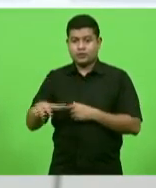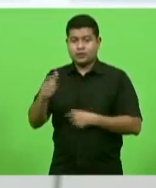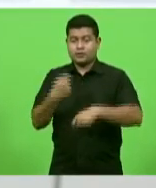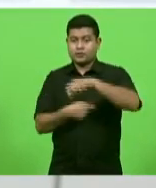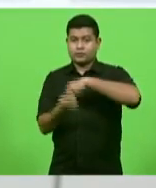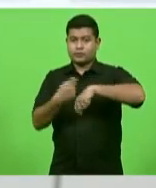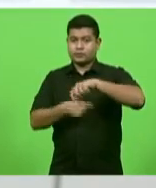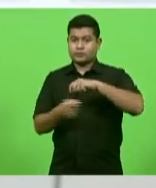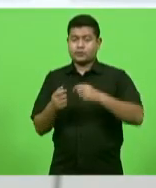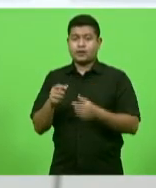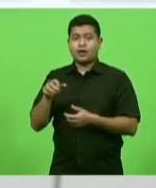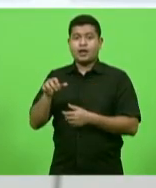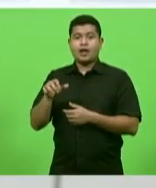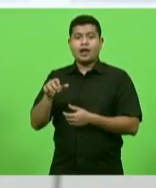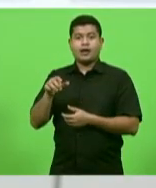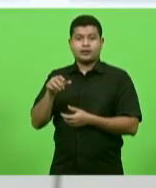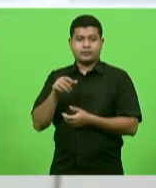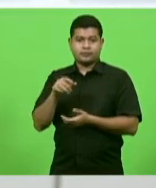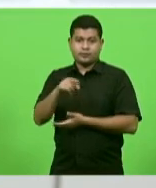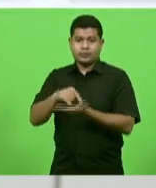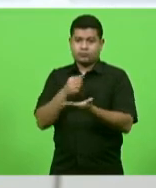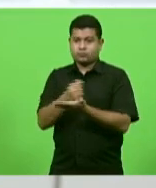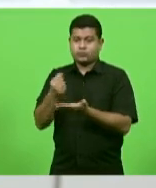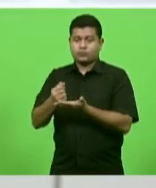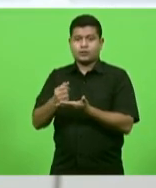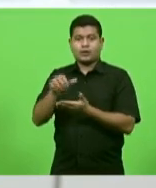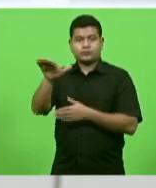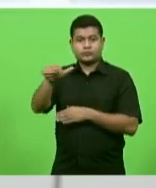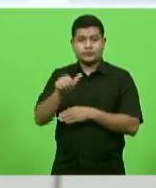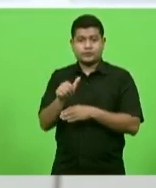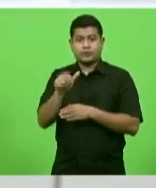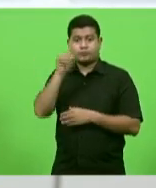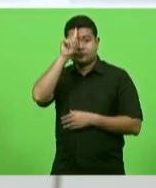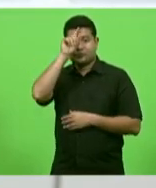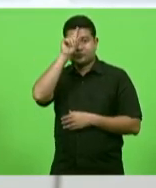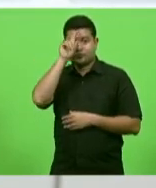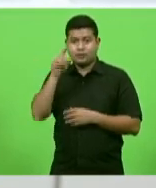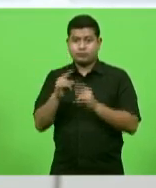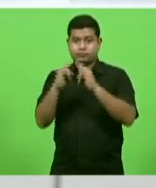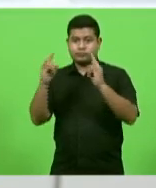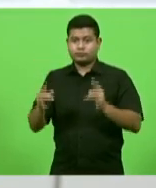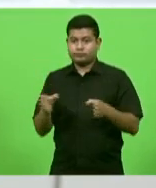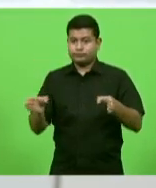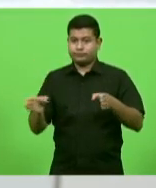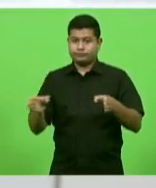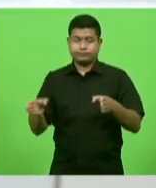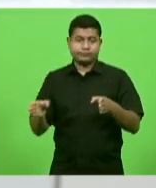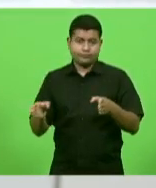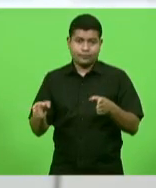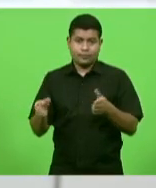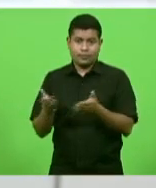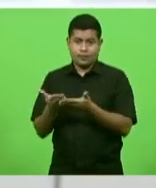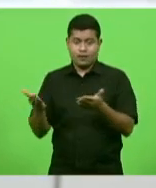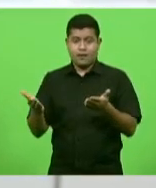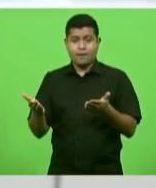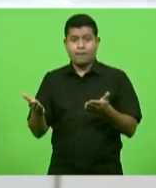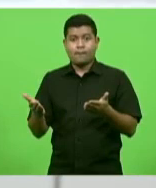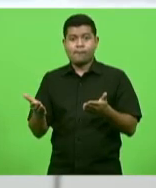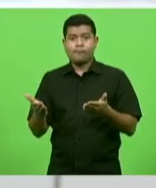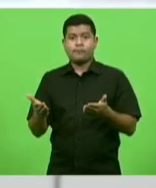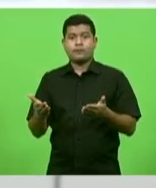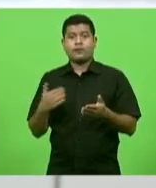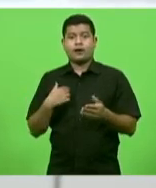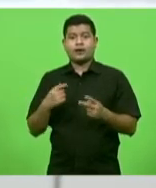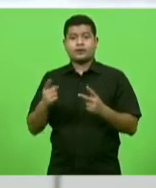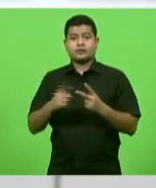da contratação do hospital de campanha que seja suficientemente apta a conduzir o feito a segunda fase